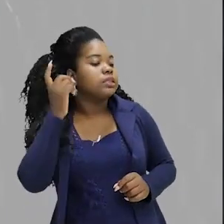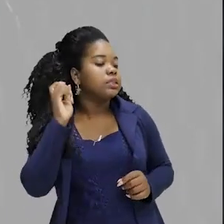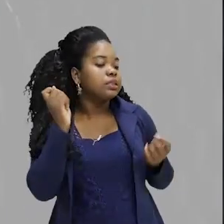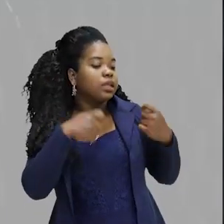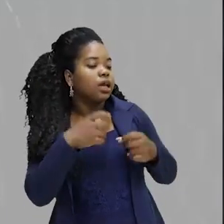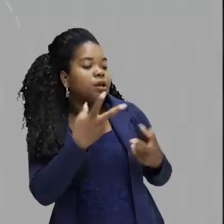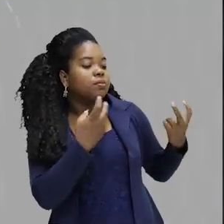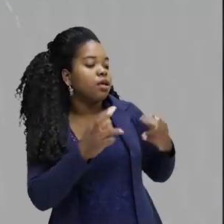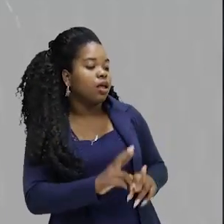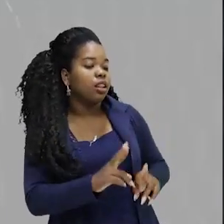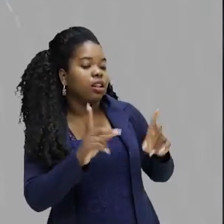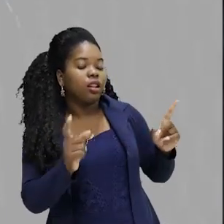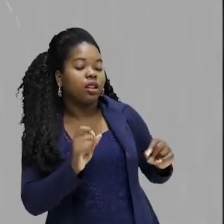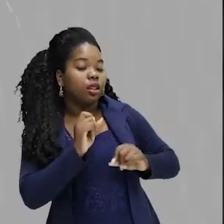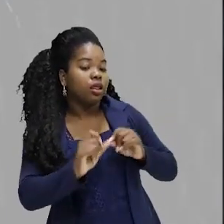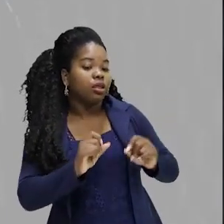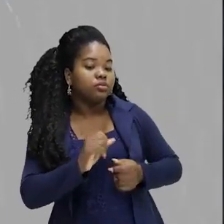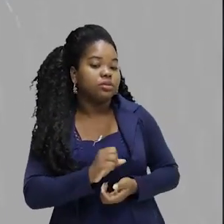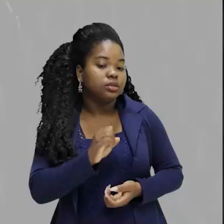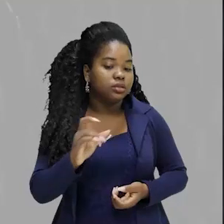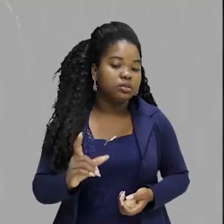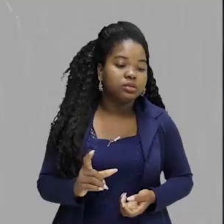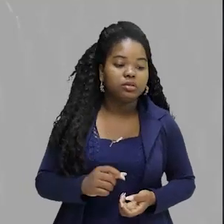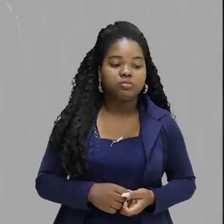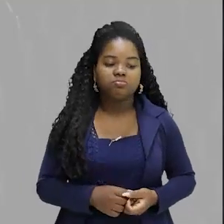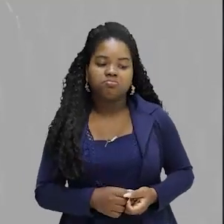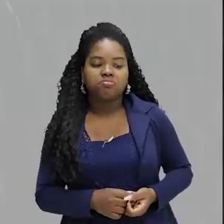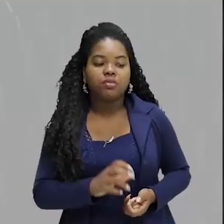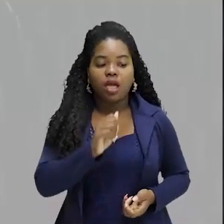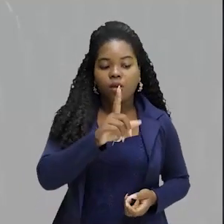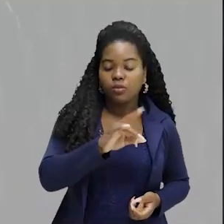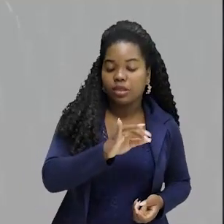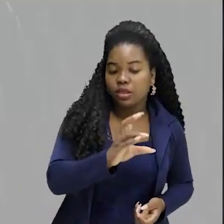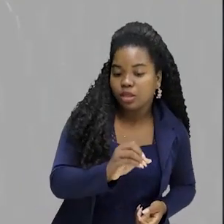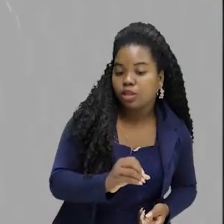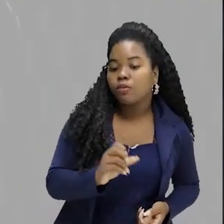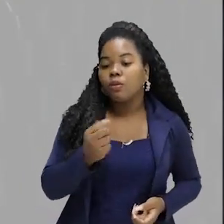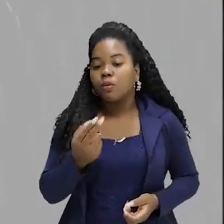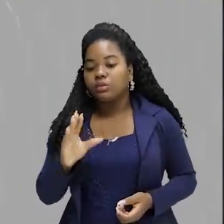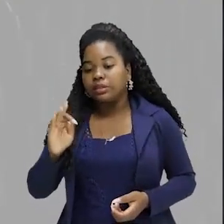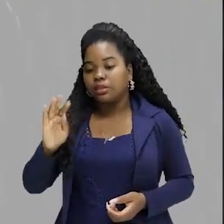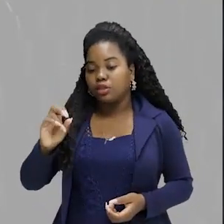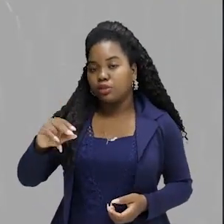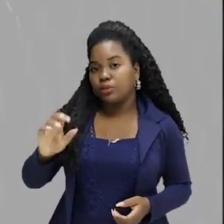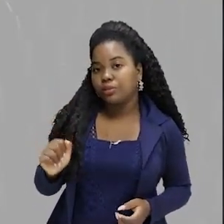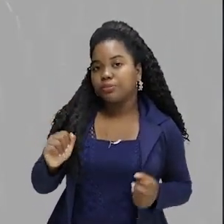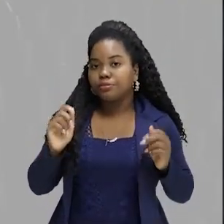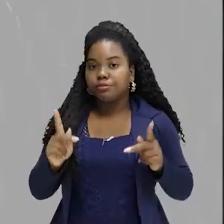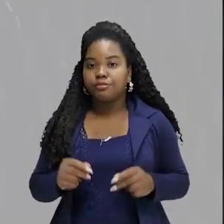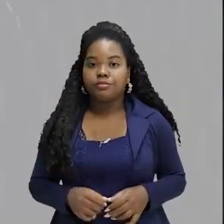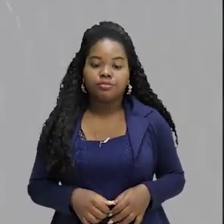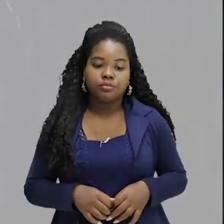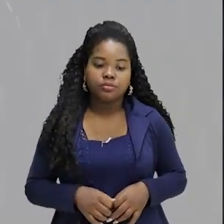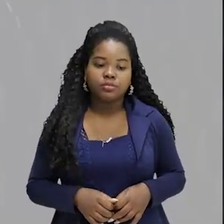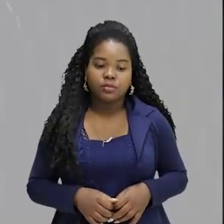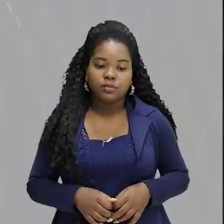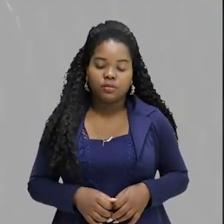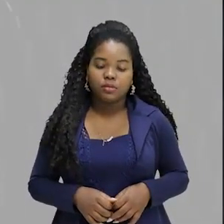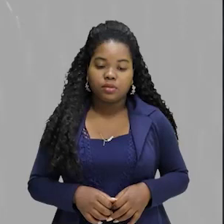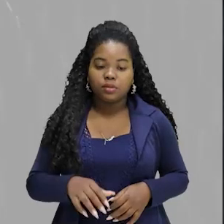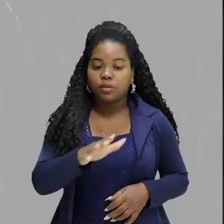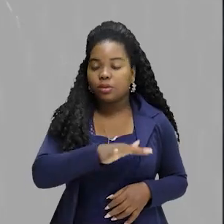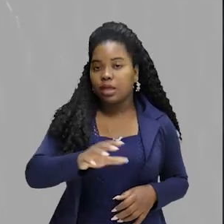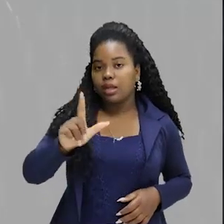e diferenciar se estamos diante de um aldeído ou de uma cetona, certo? Então, em laboratório,